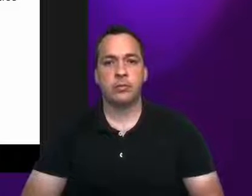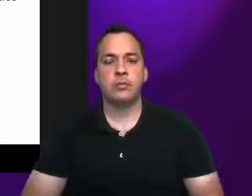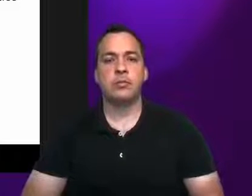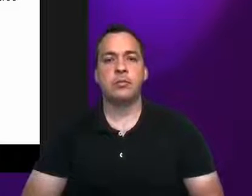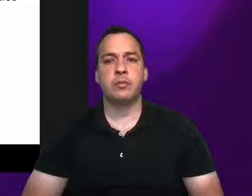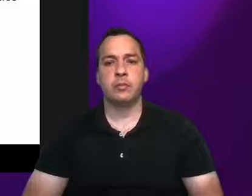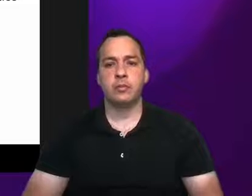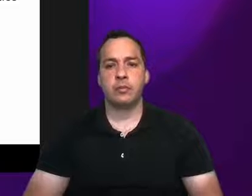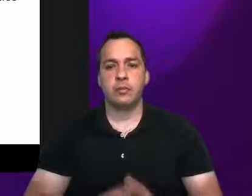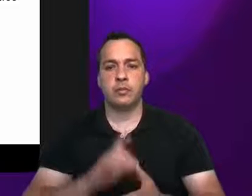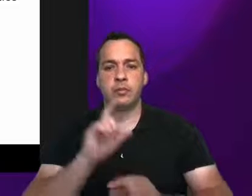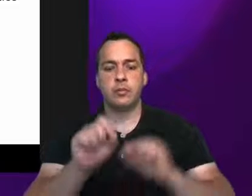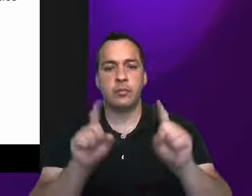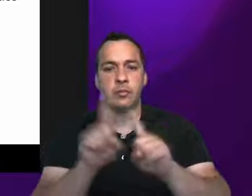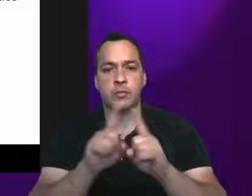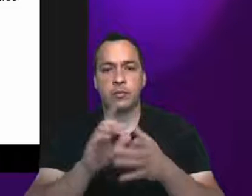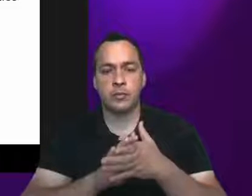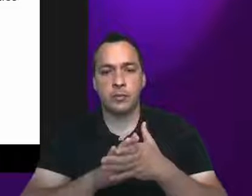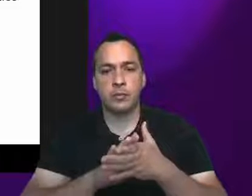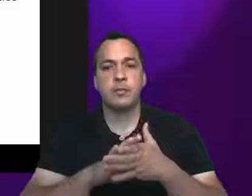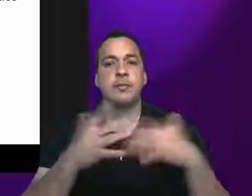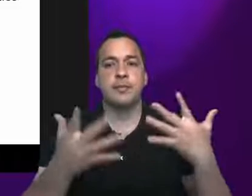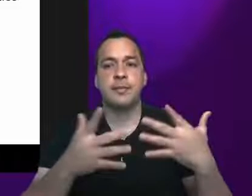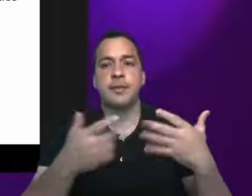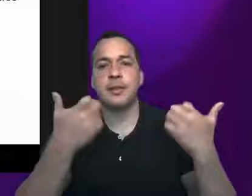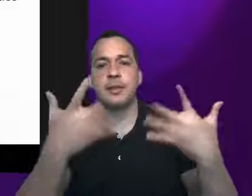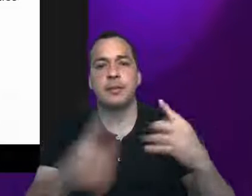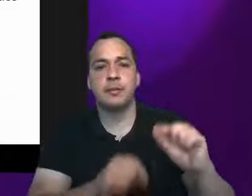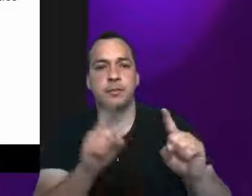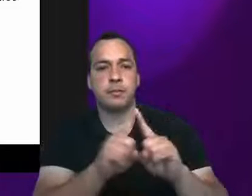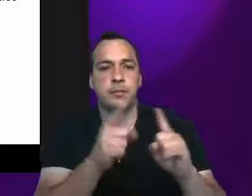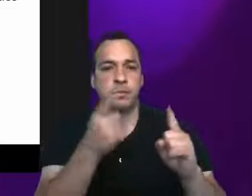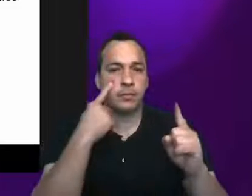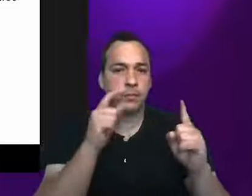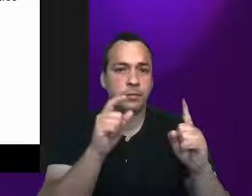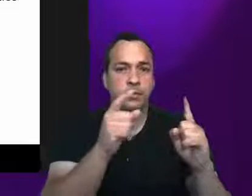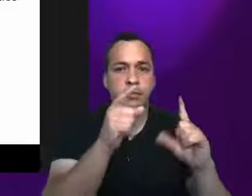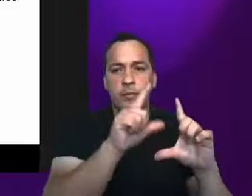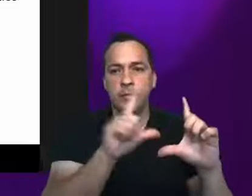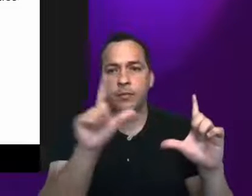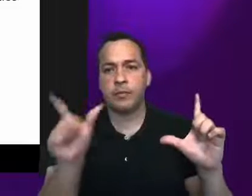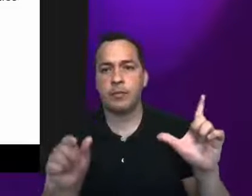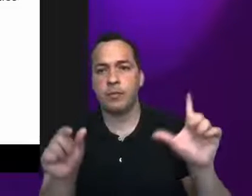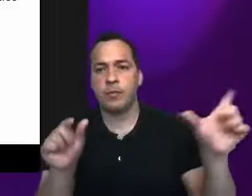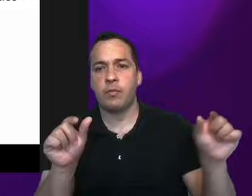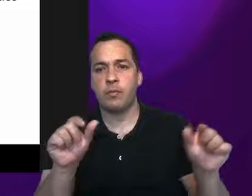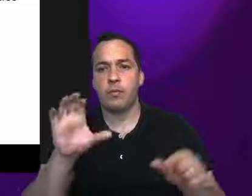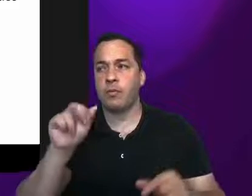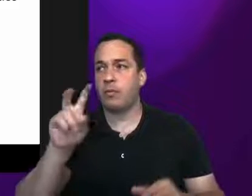a terapia de renal substitutiva. Então, eu uso o diâmetro da cava,